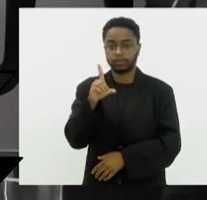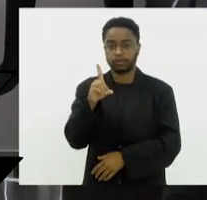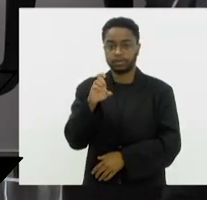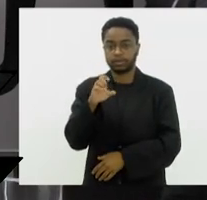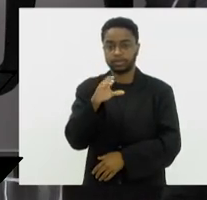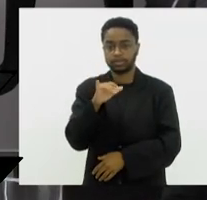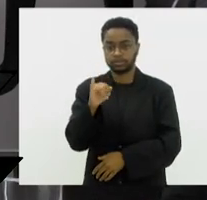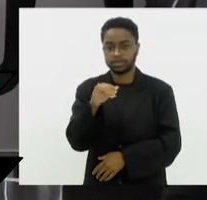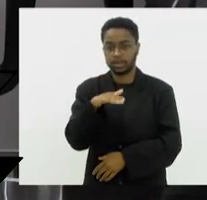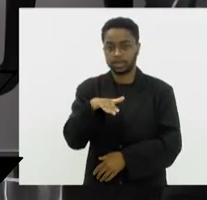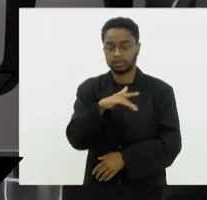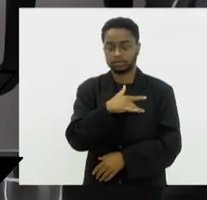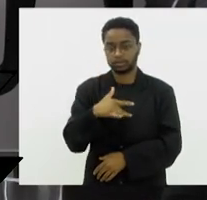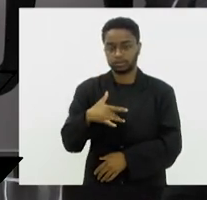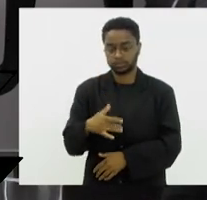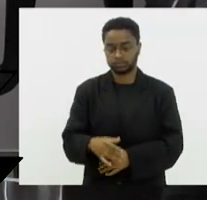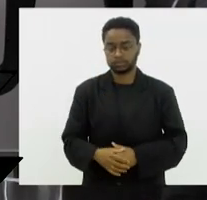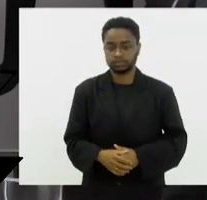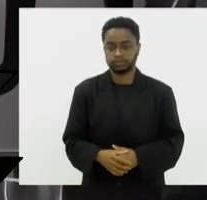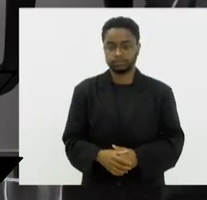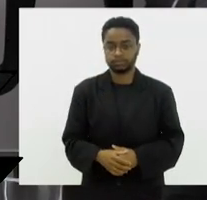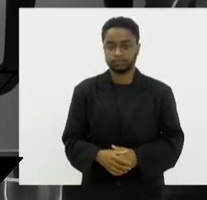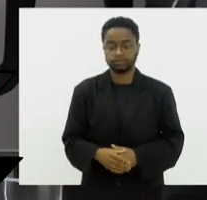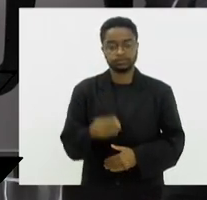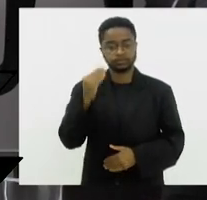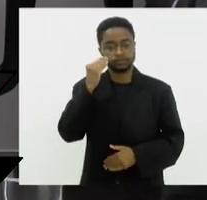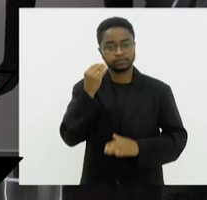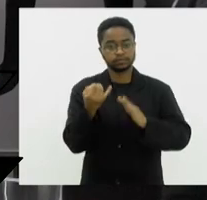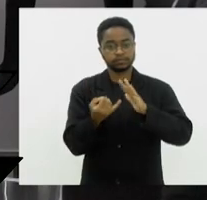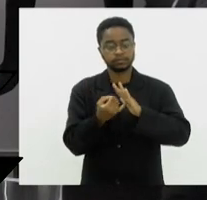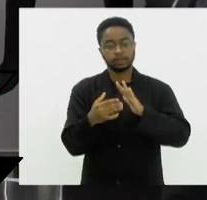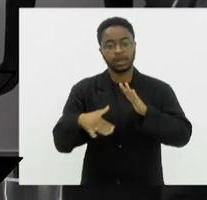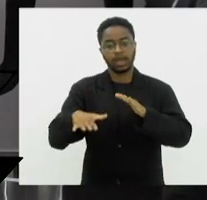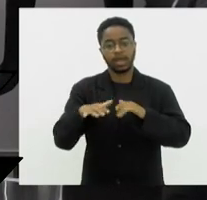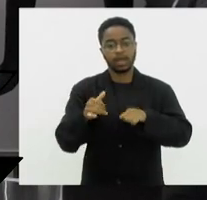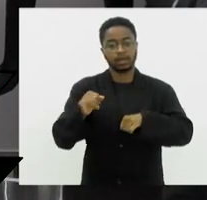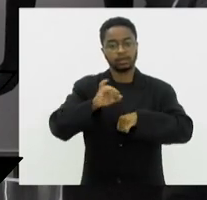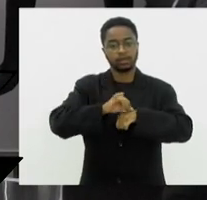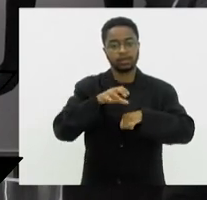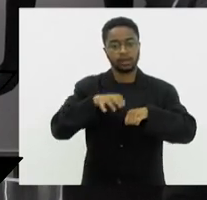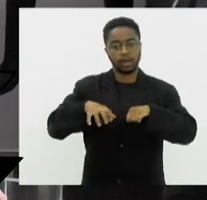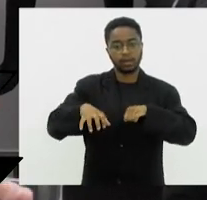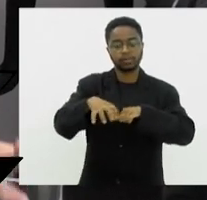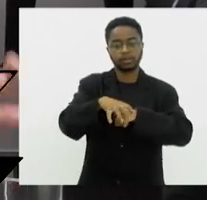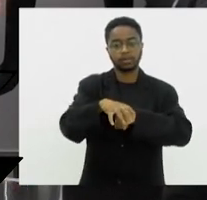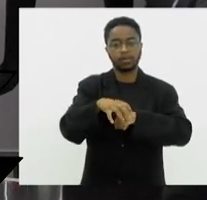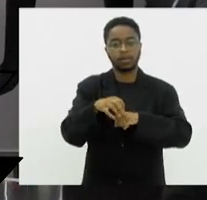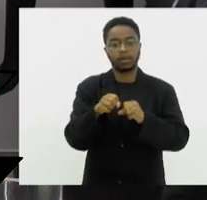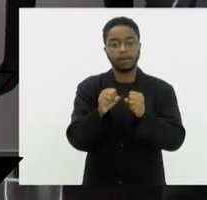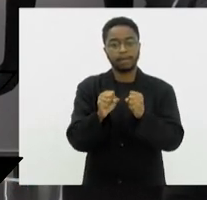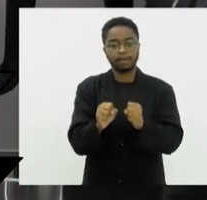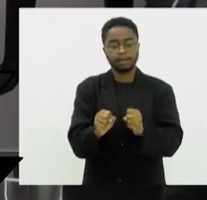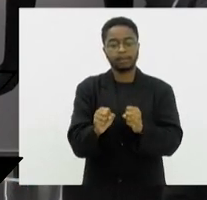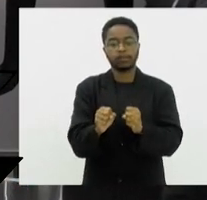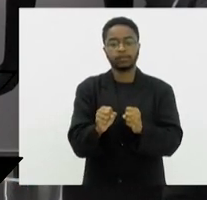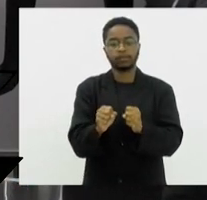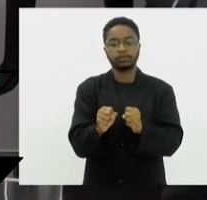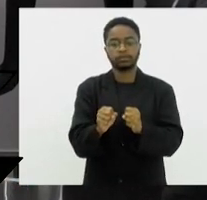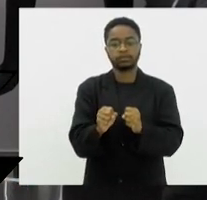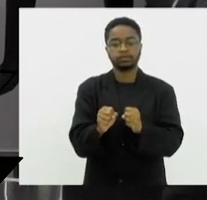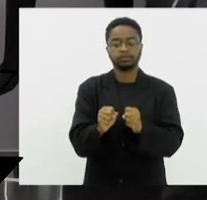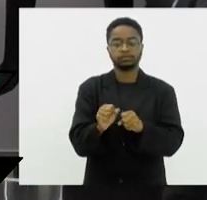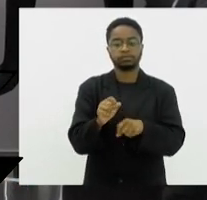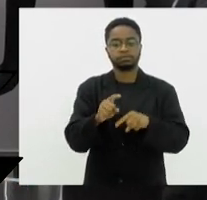Saúde, para que o Instituto da Região Metropolitana pudesse pegar os seus